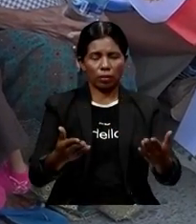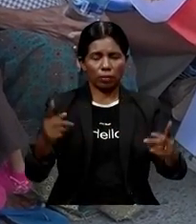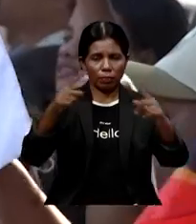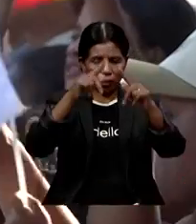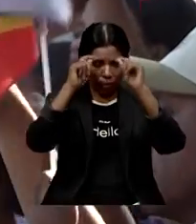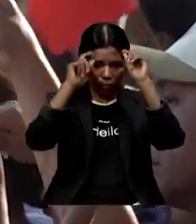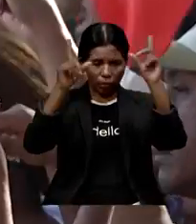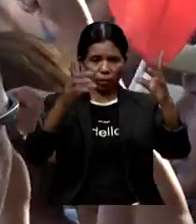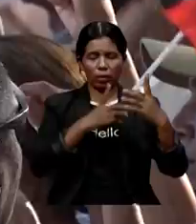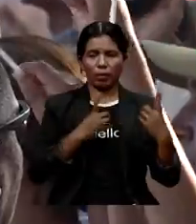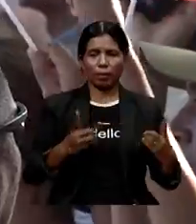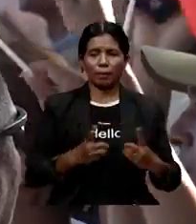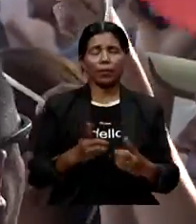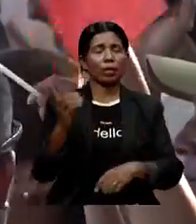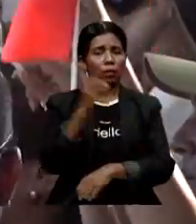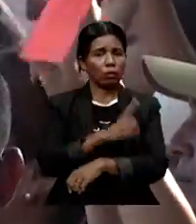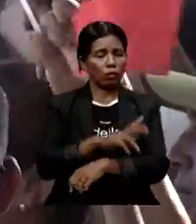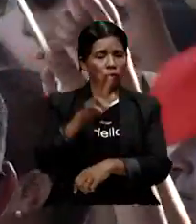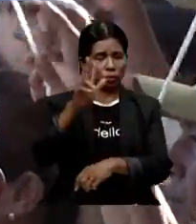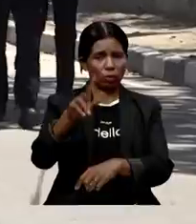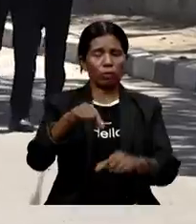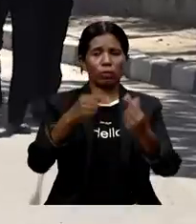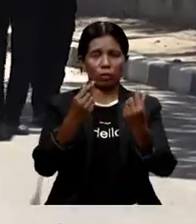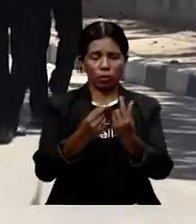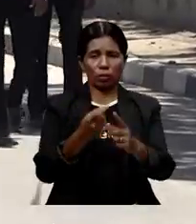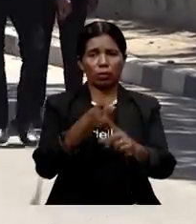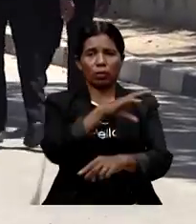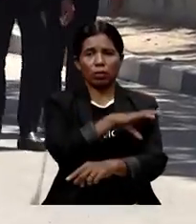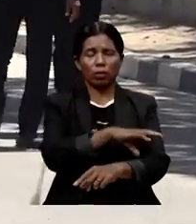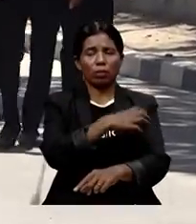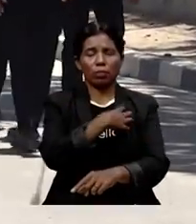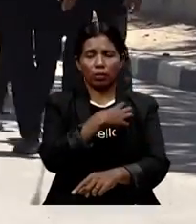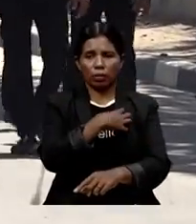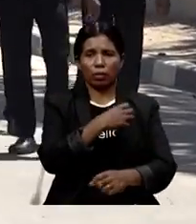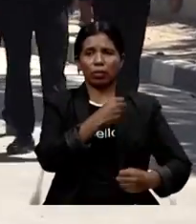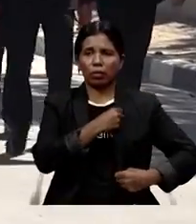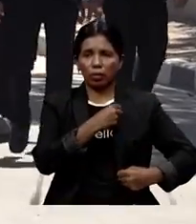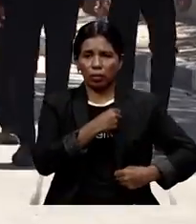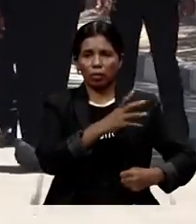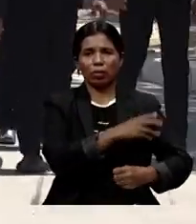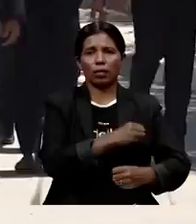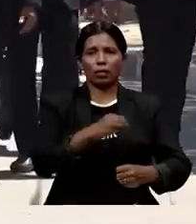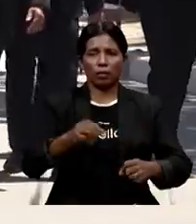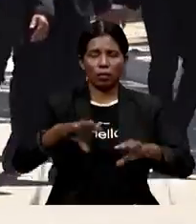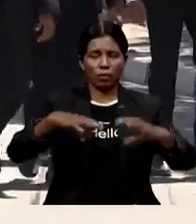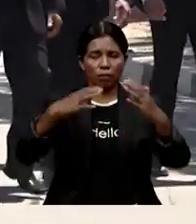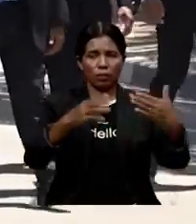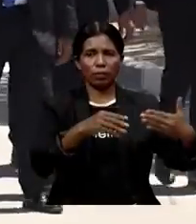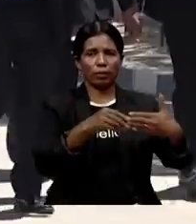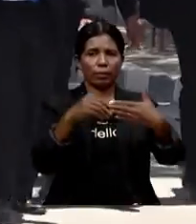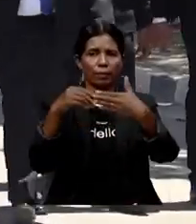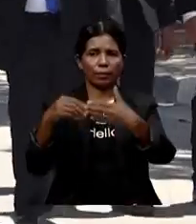ne domen. Durante Lorontolo, né, equipa Pomo Mutin, composto por PNTL, FFDTL, numa comissão